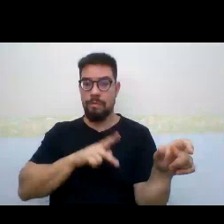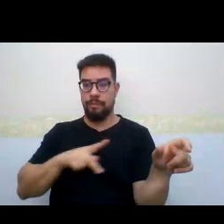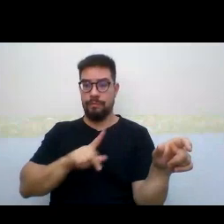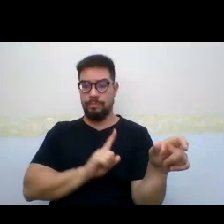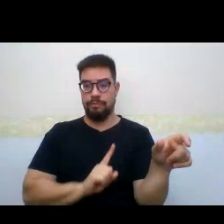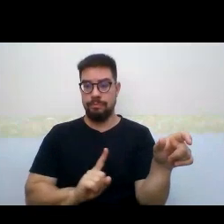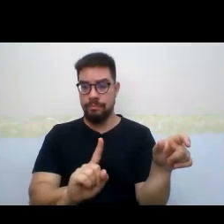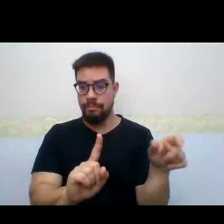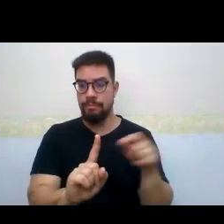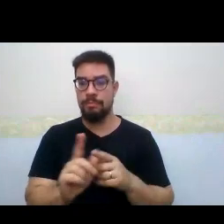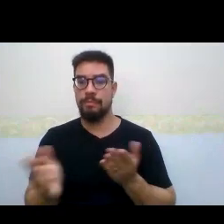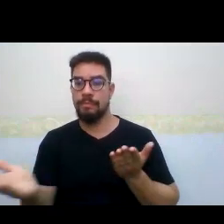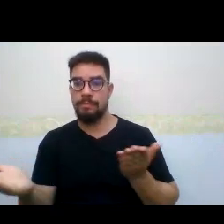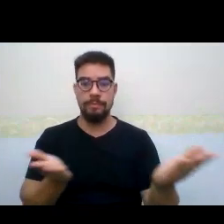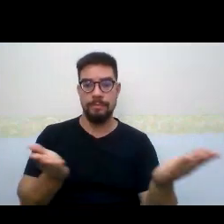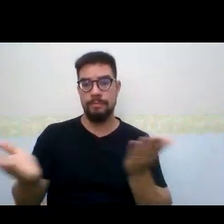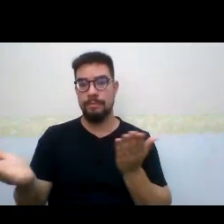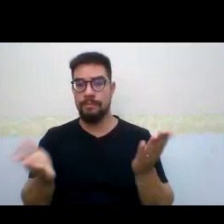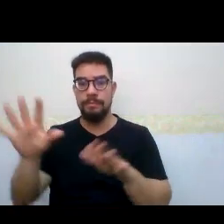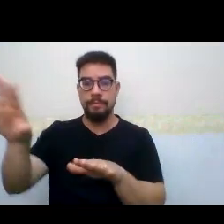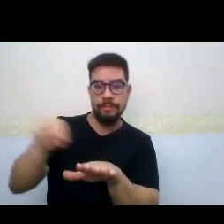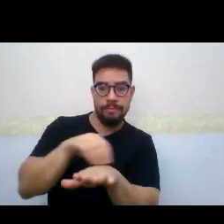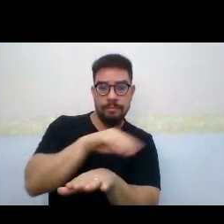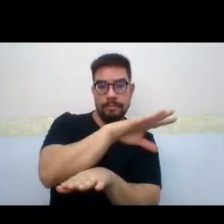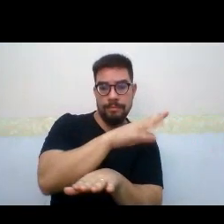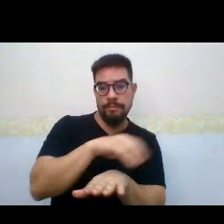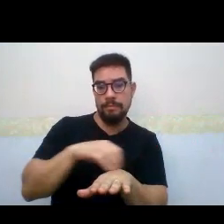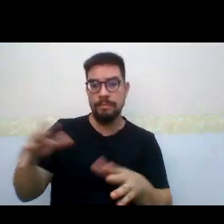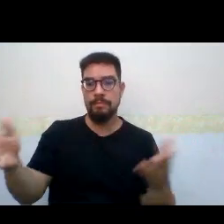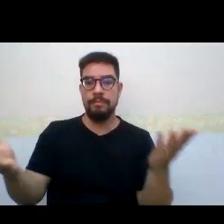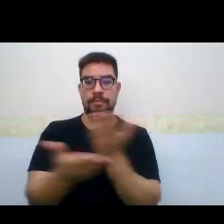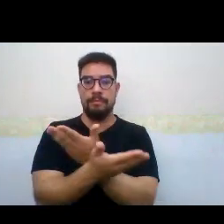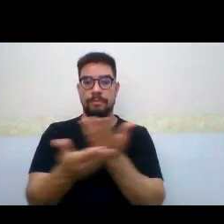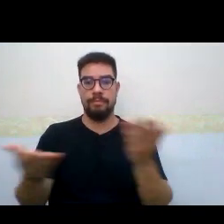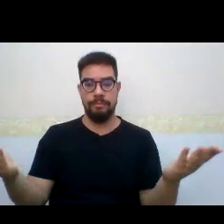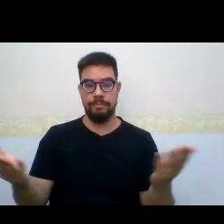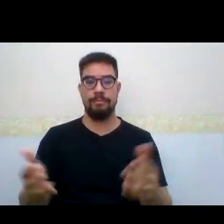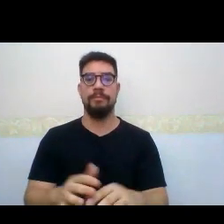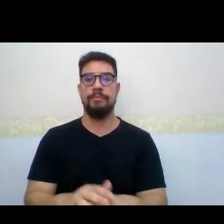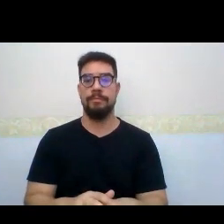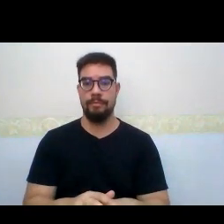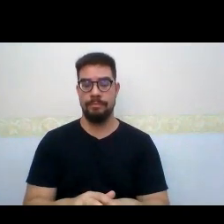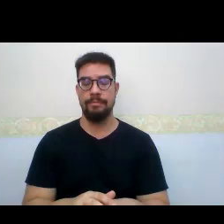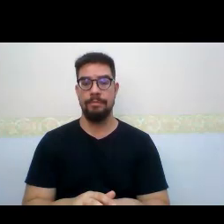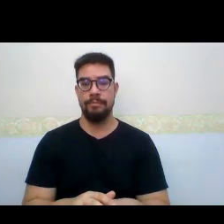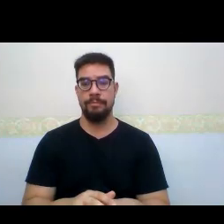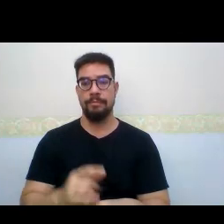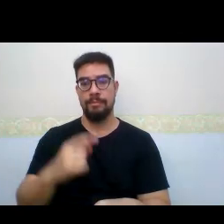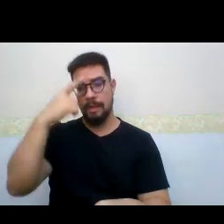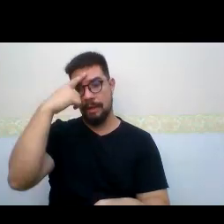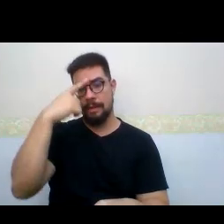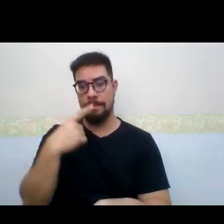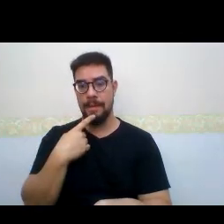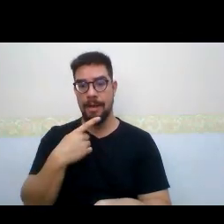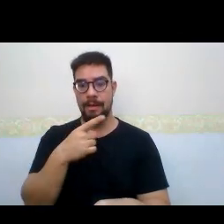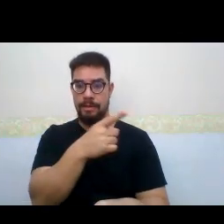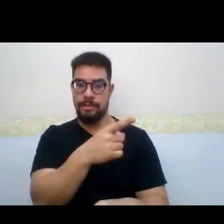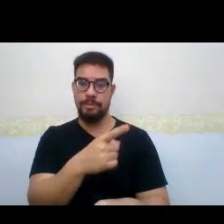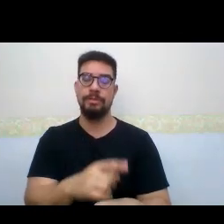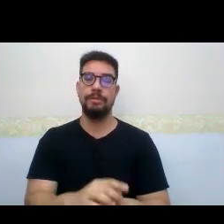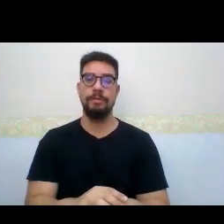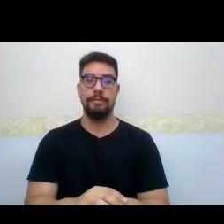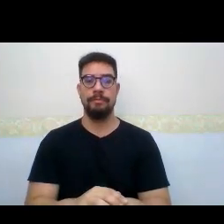Essa imagem, ela me falou muito, muito quando eu a vi. Ela está lá no livro.